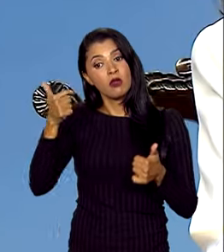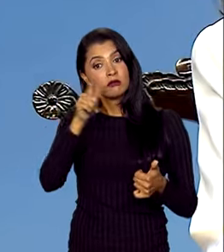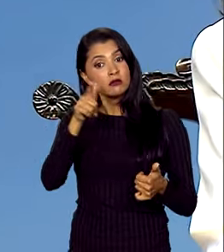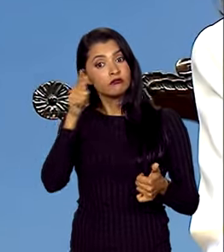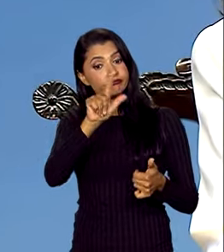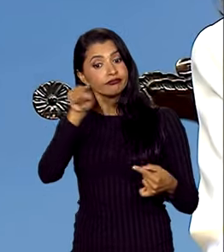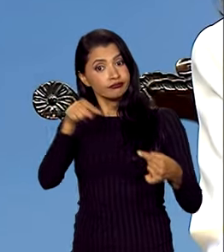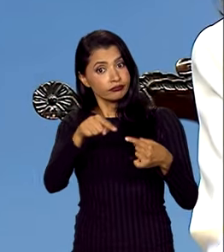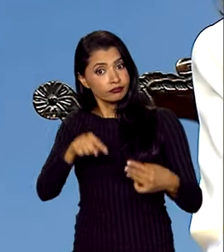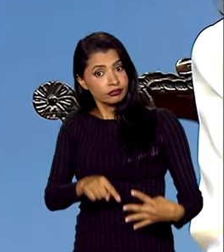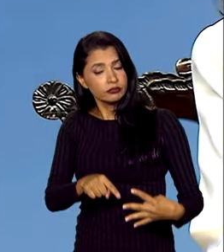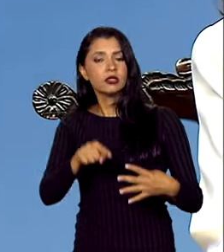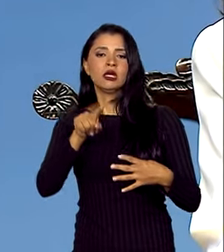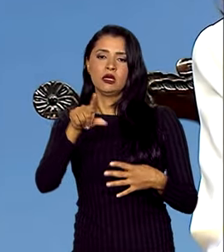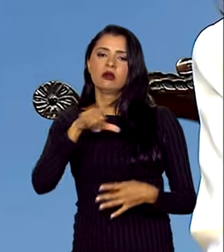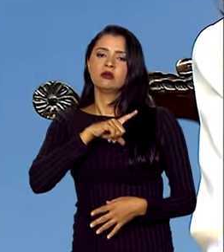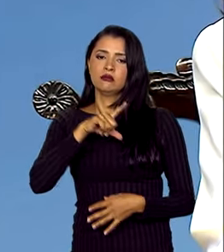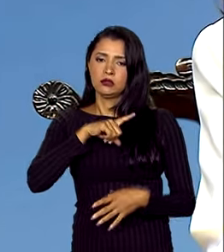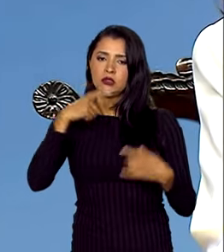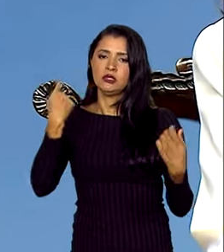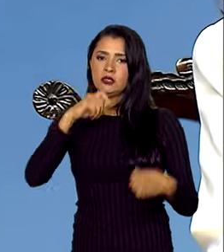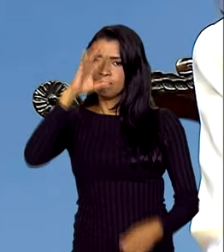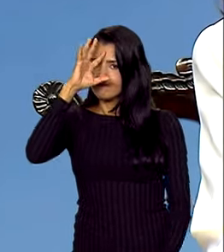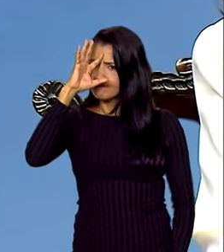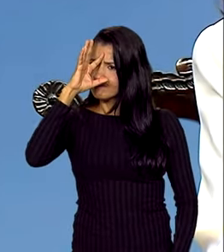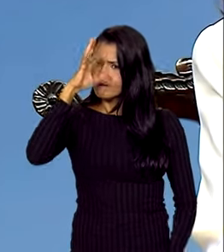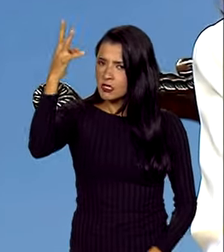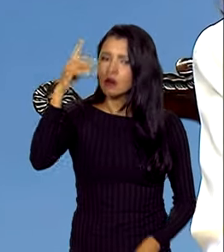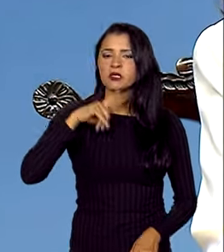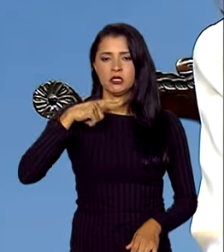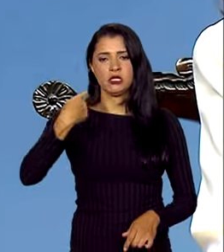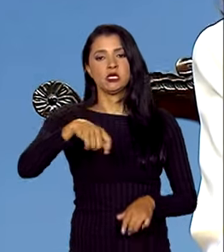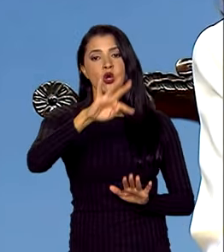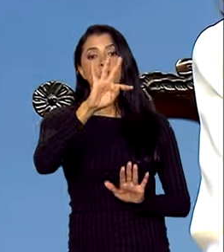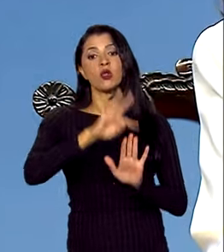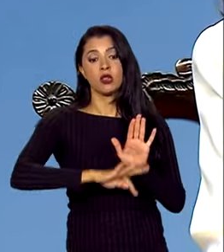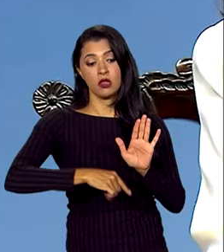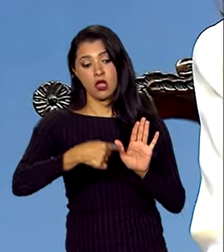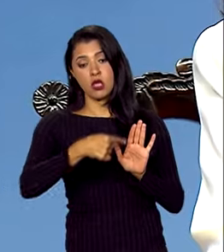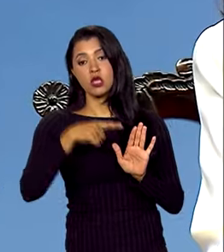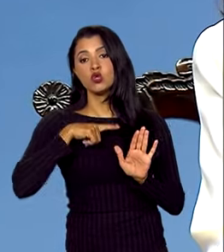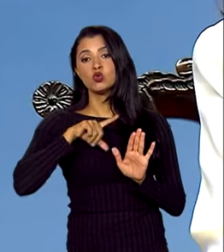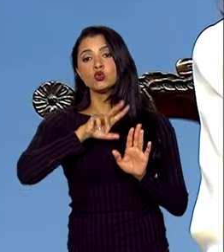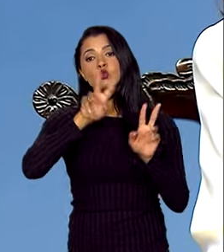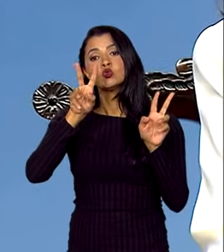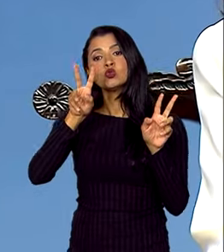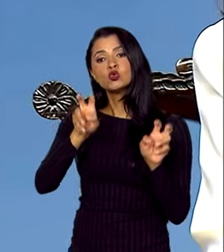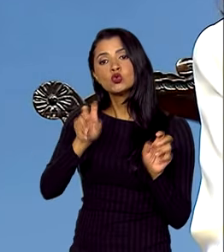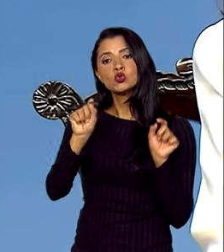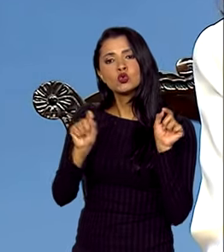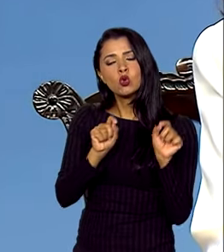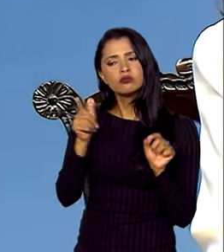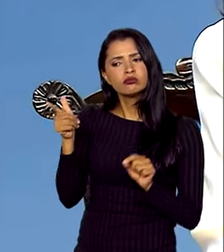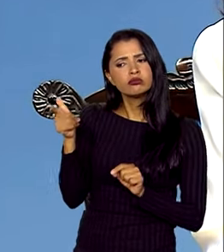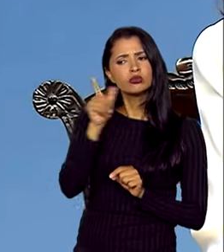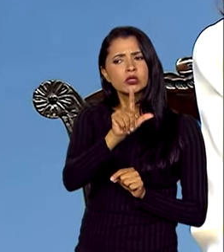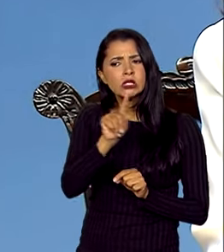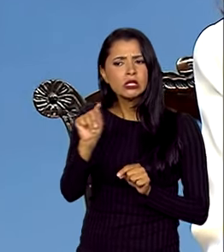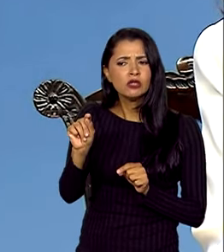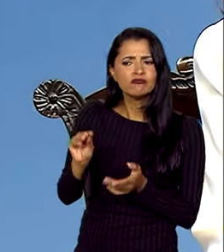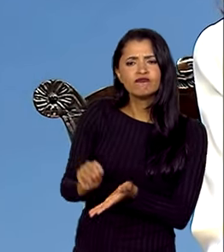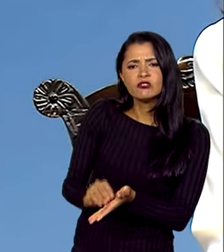vamos ter que ter uma decisão, um texto sobre o que foi conseguido, o que